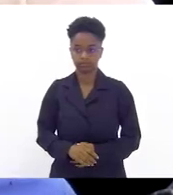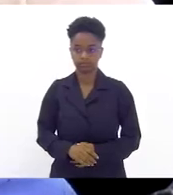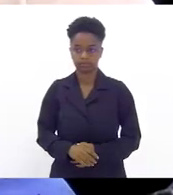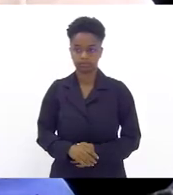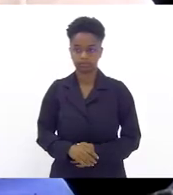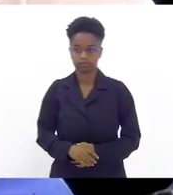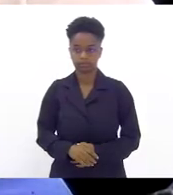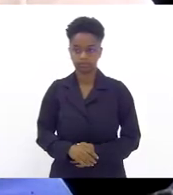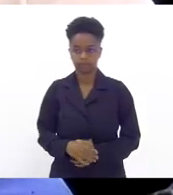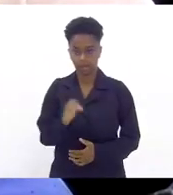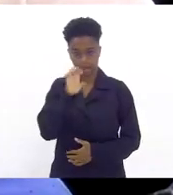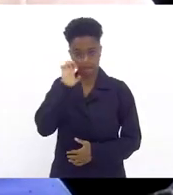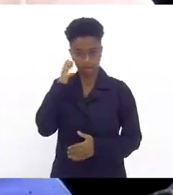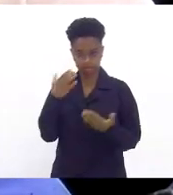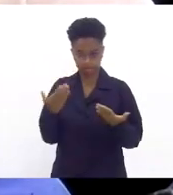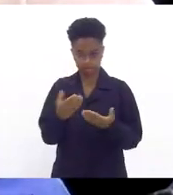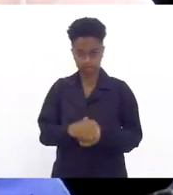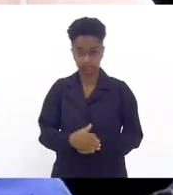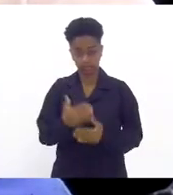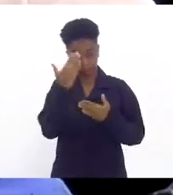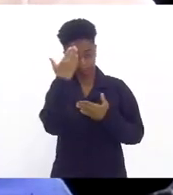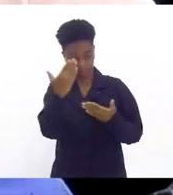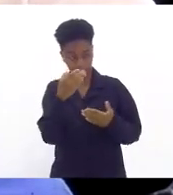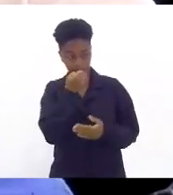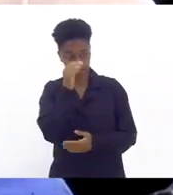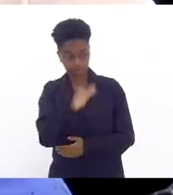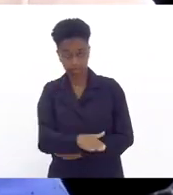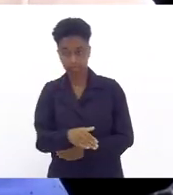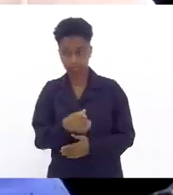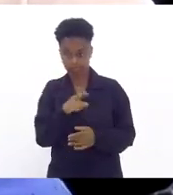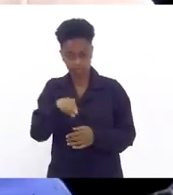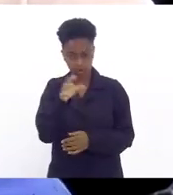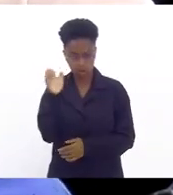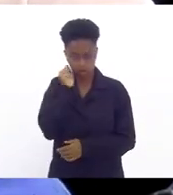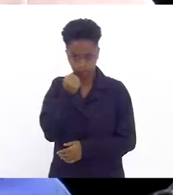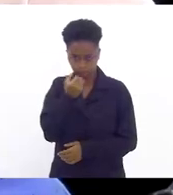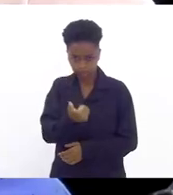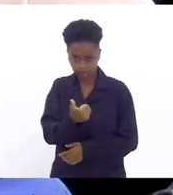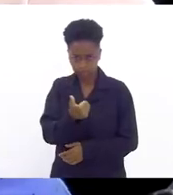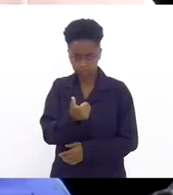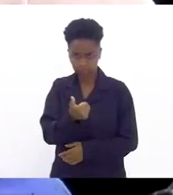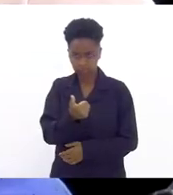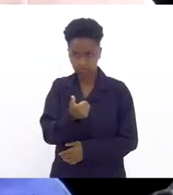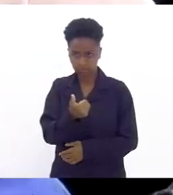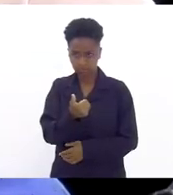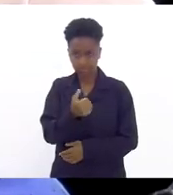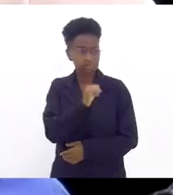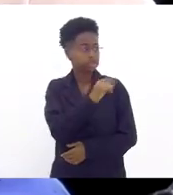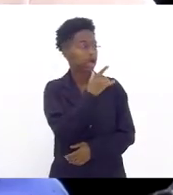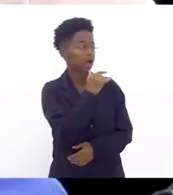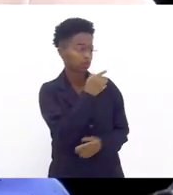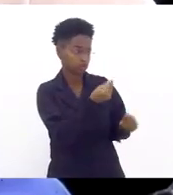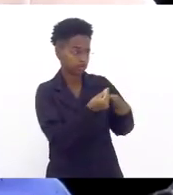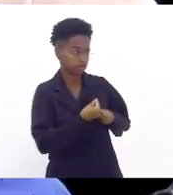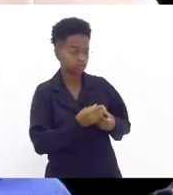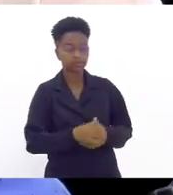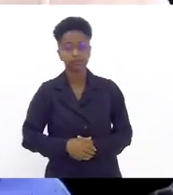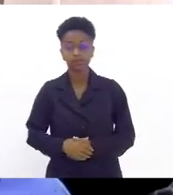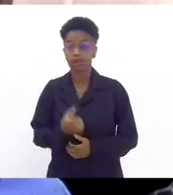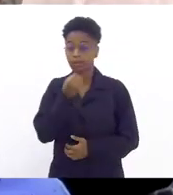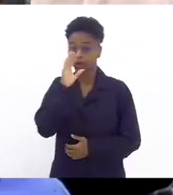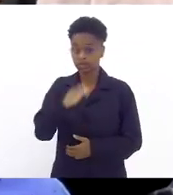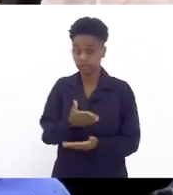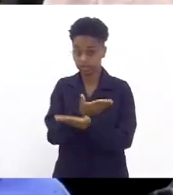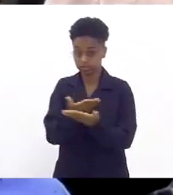deputada a Érica Boa tarde obrigado me ouve pessoal se tiver água aí por favor Boa tarde para todas as pessoas